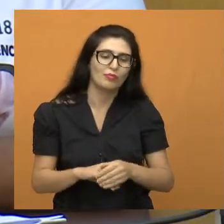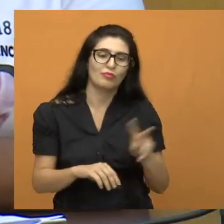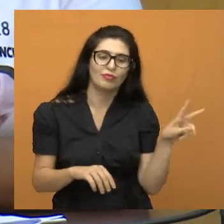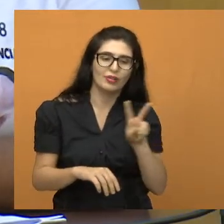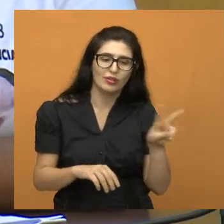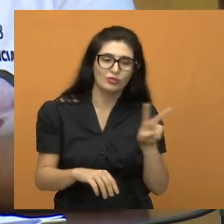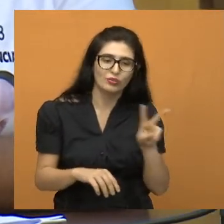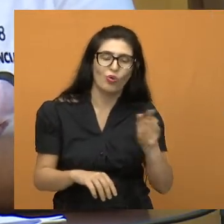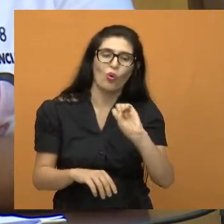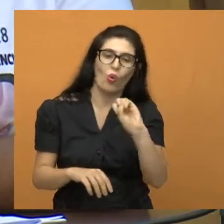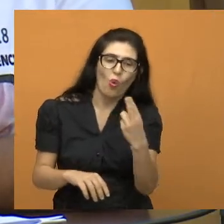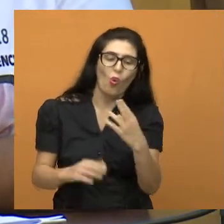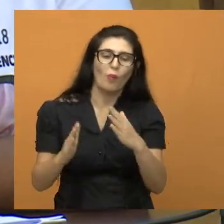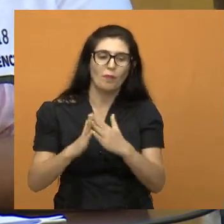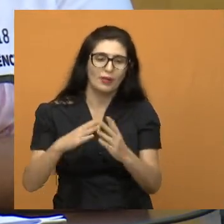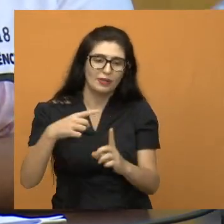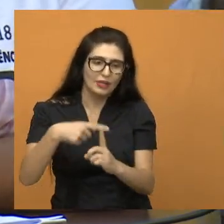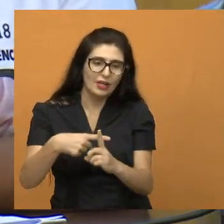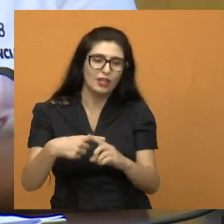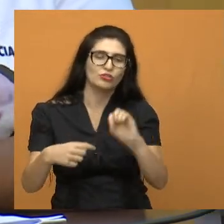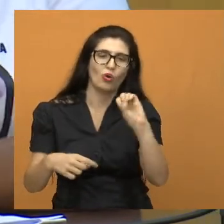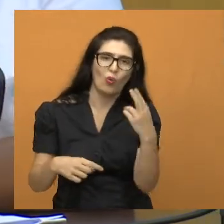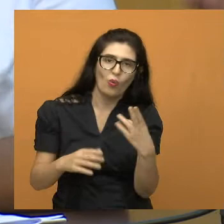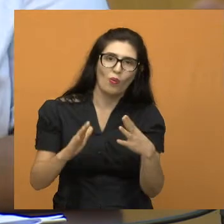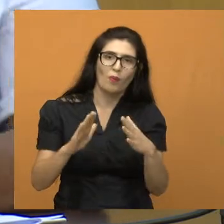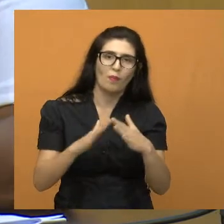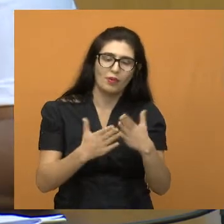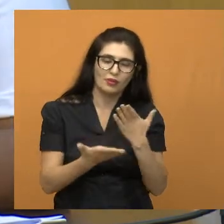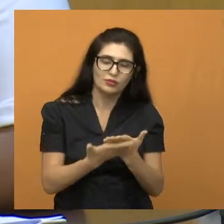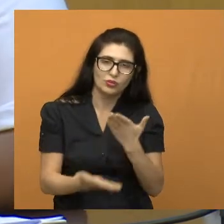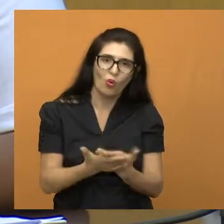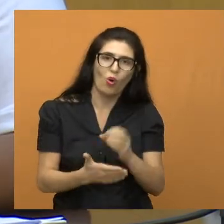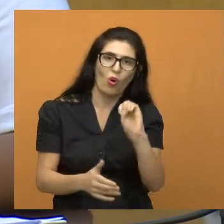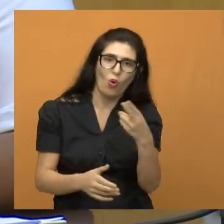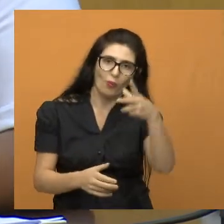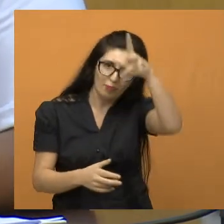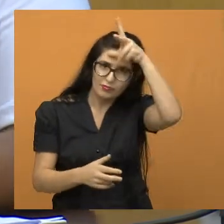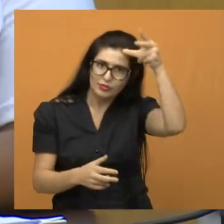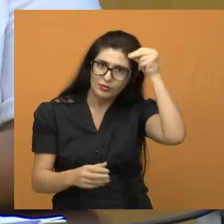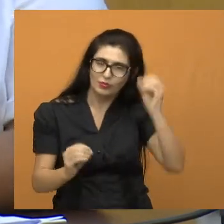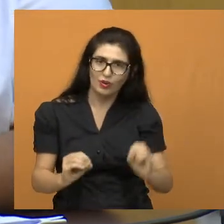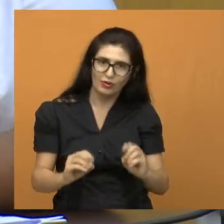vereador, se vai ser para a igreja, se vai ser para a escola, se vai ser para a prefeitura,